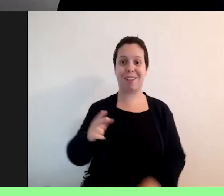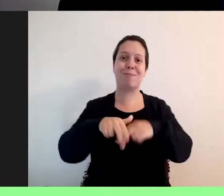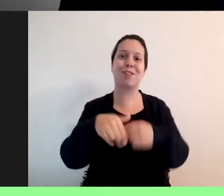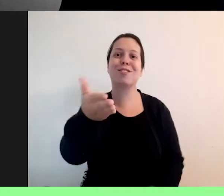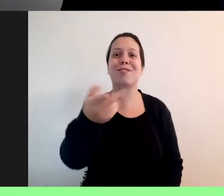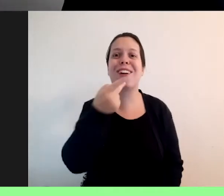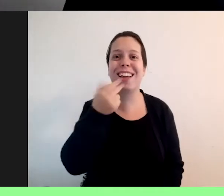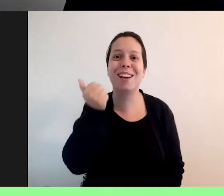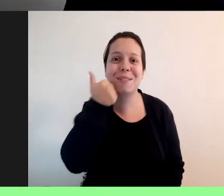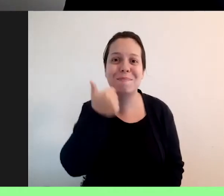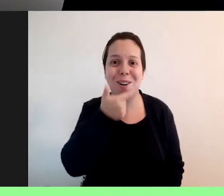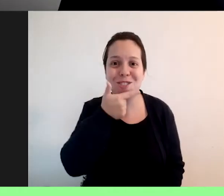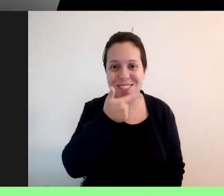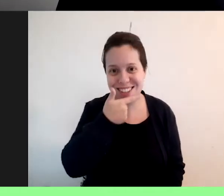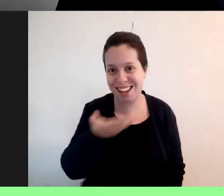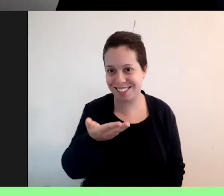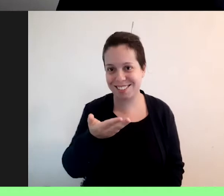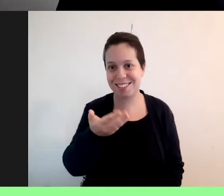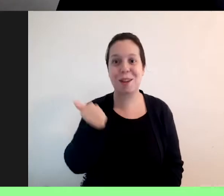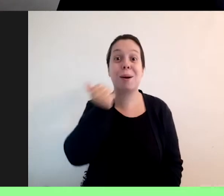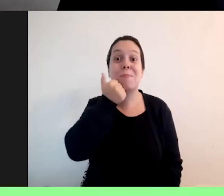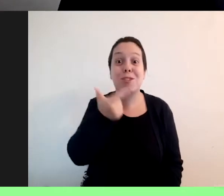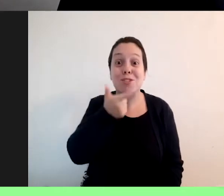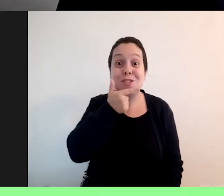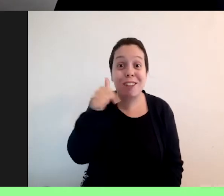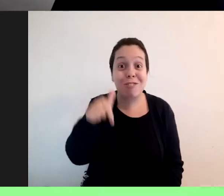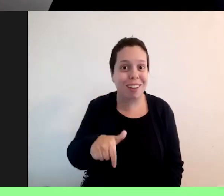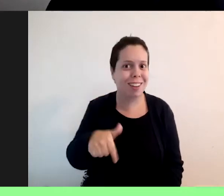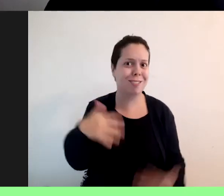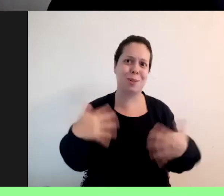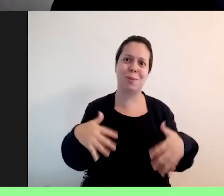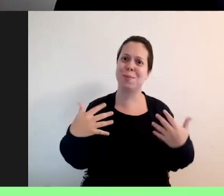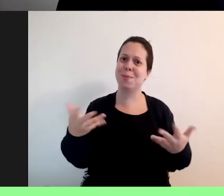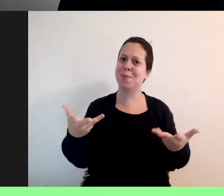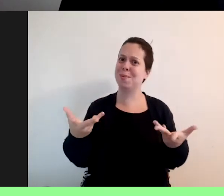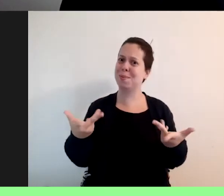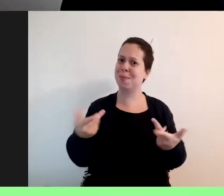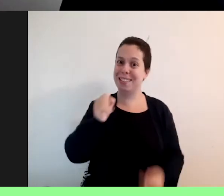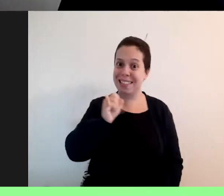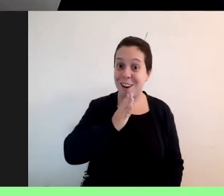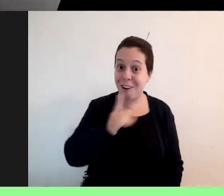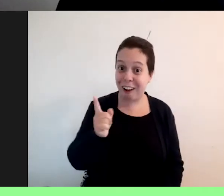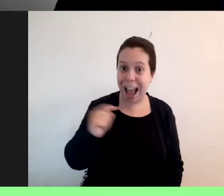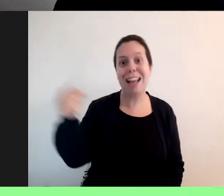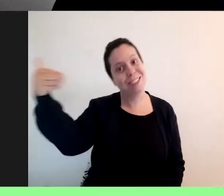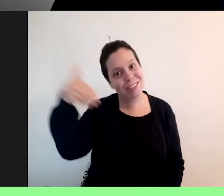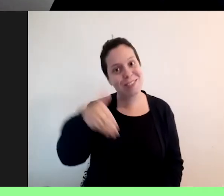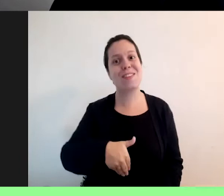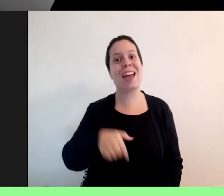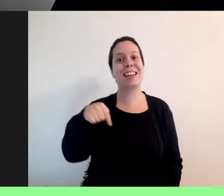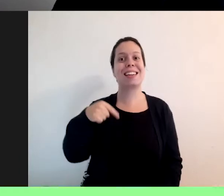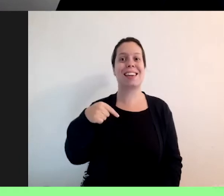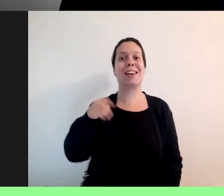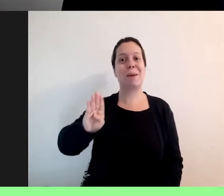Cláudio. Pão de queijo aqui é incrível, gente. Se não conheçam, venham para BH experimentar, porque é muito